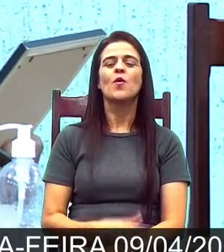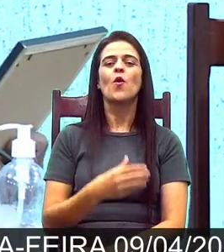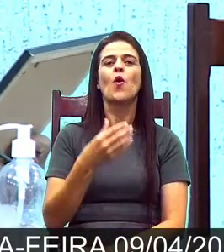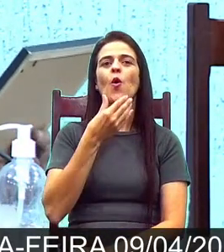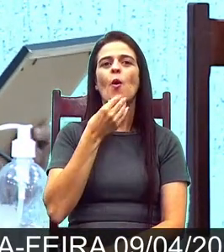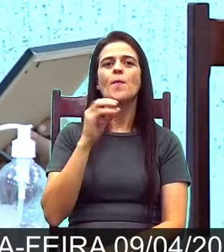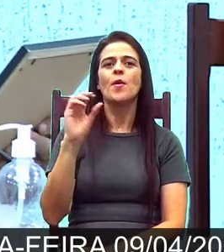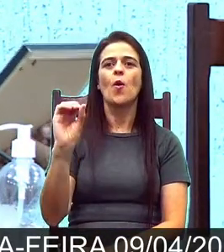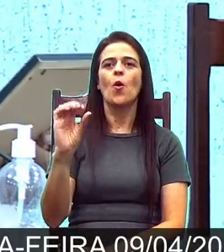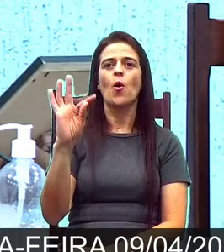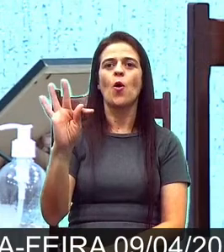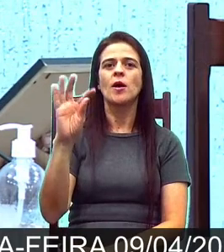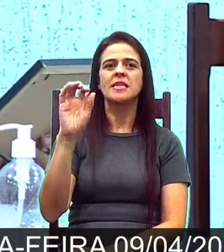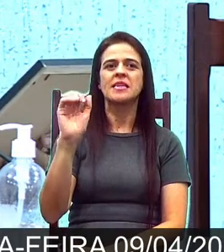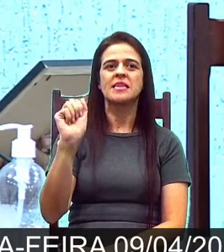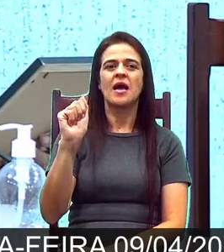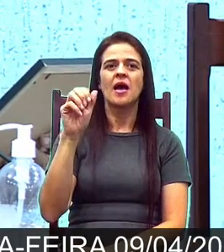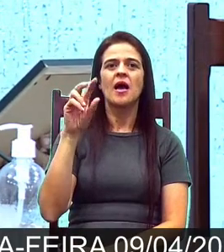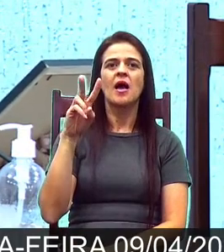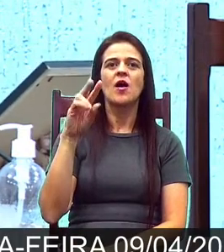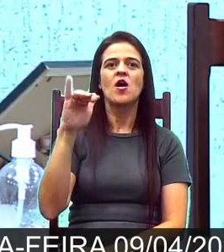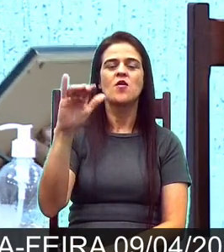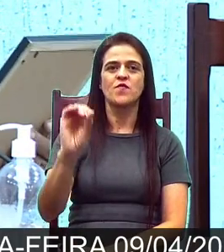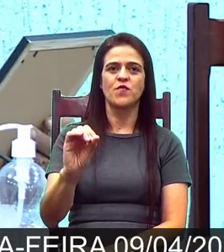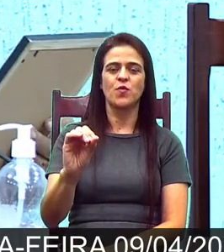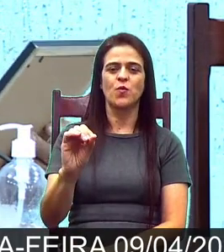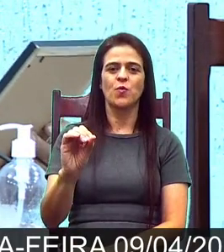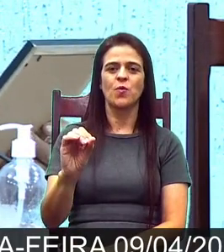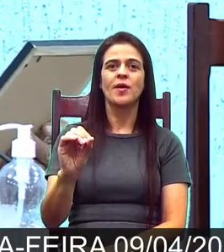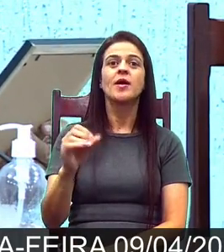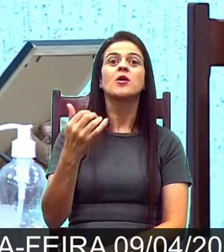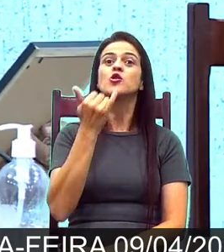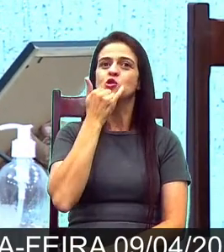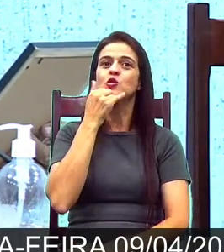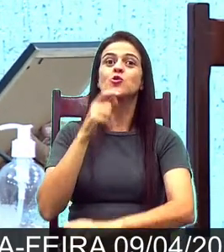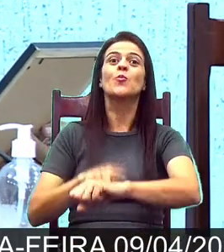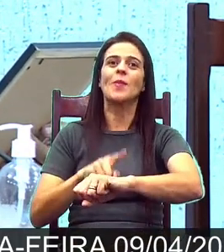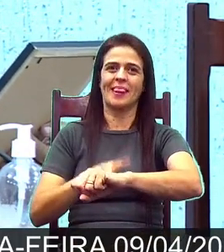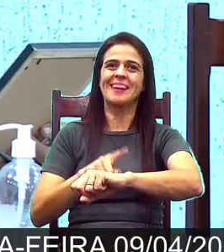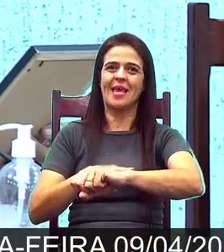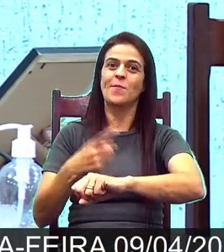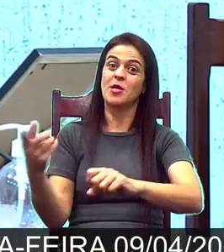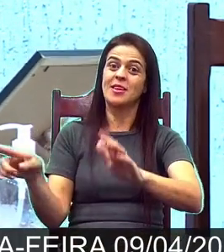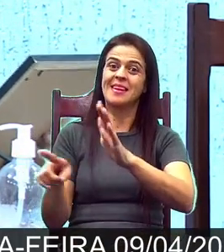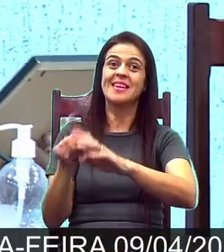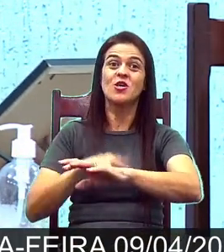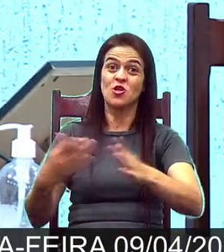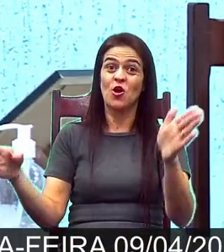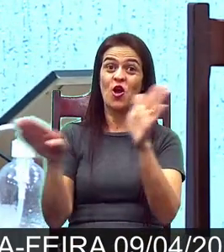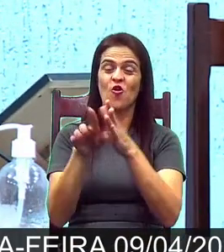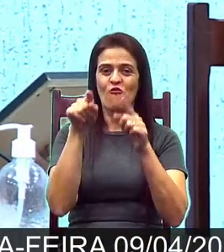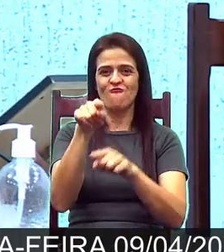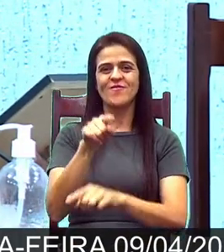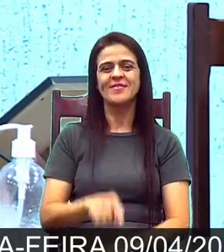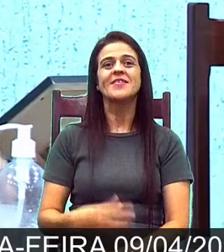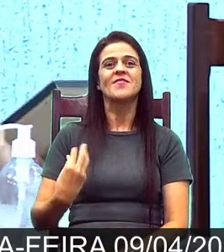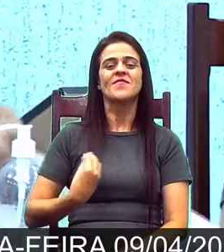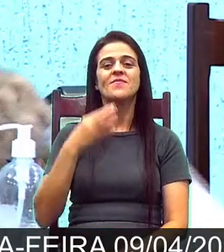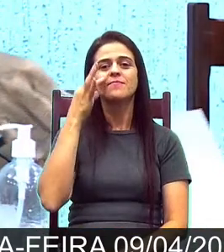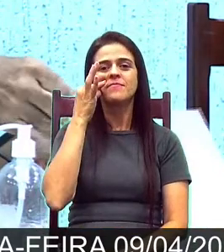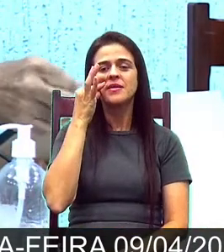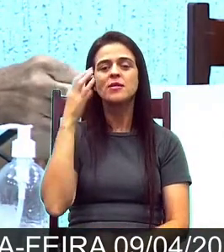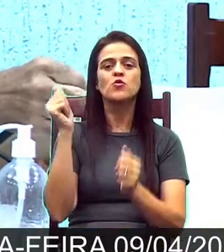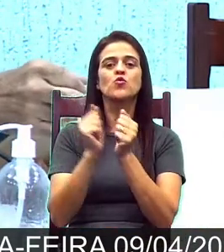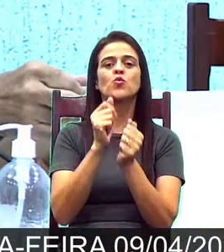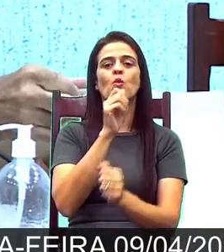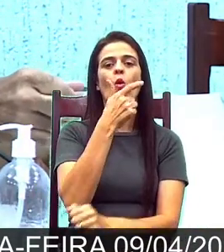Otávio Rodrigues da Silva. Me desculpe aí o tempo aí, mas chegou a hora. Estava presente o Alexandre,